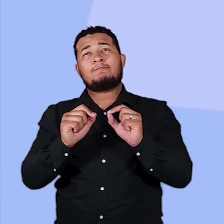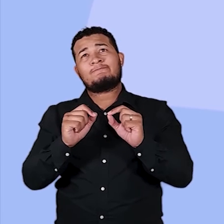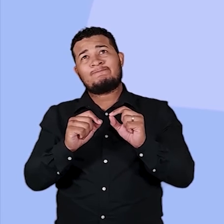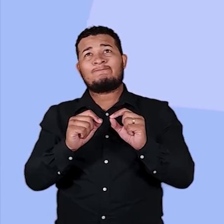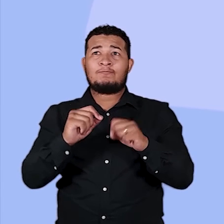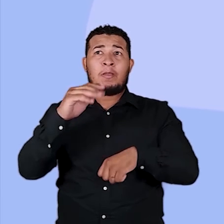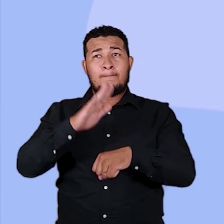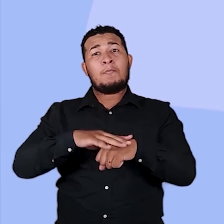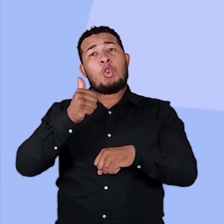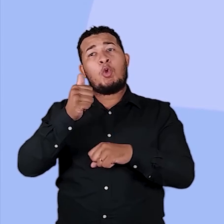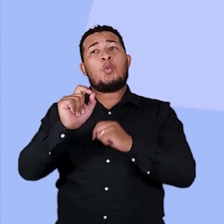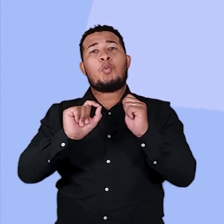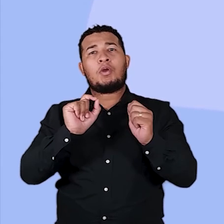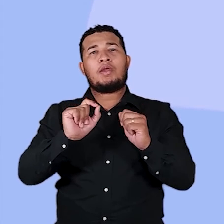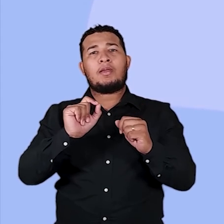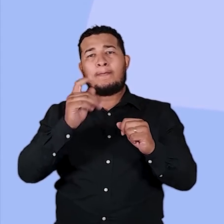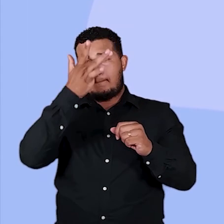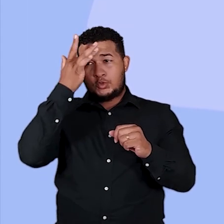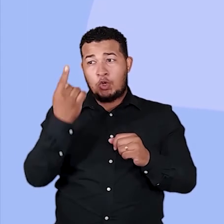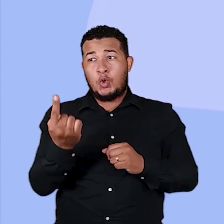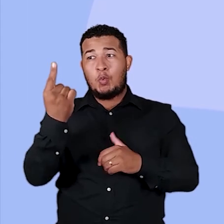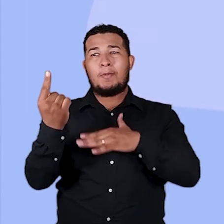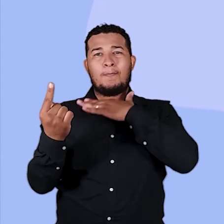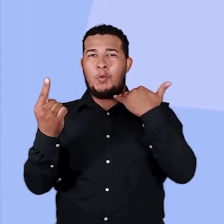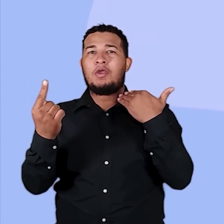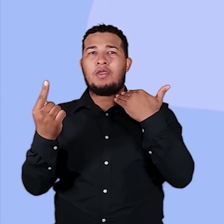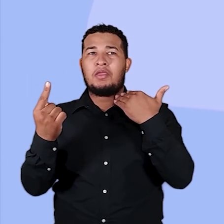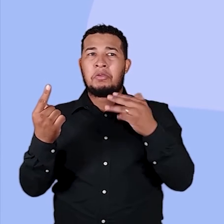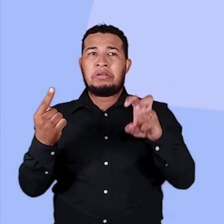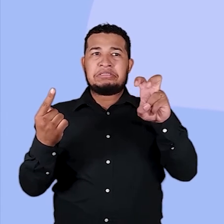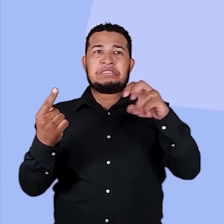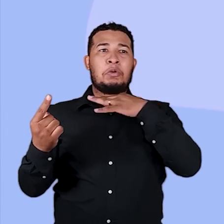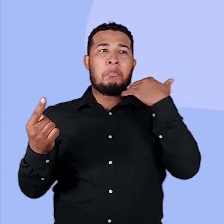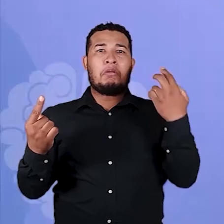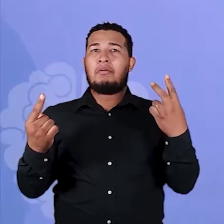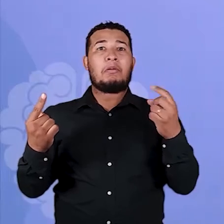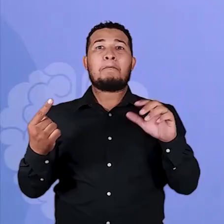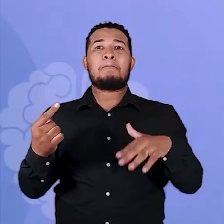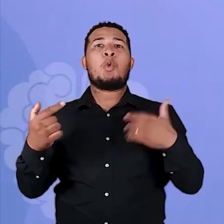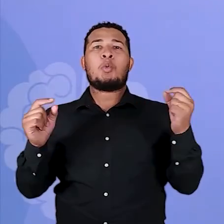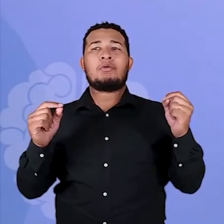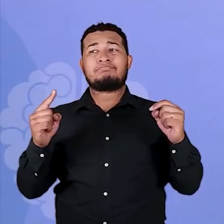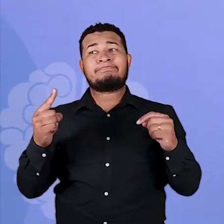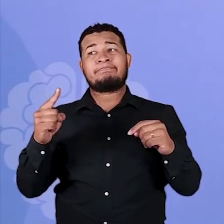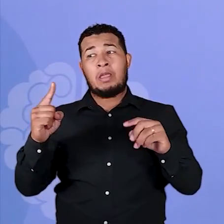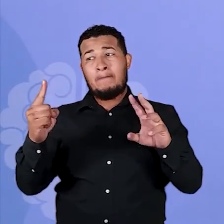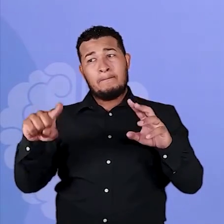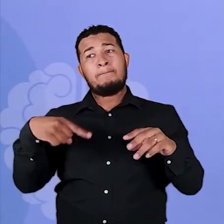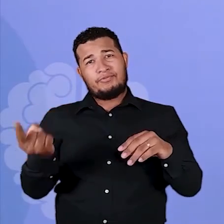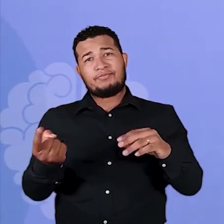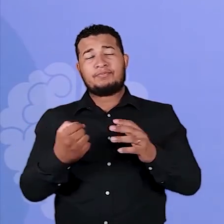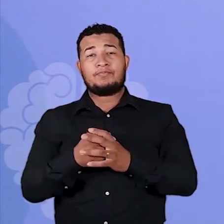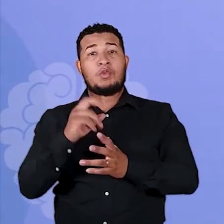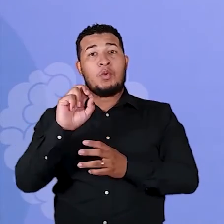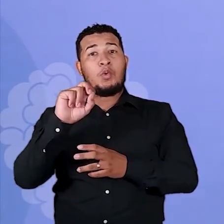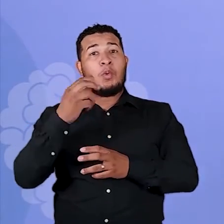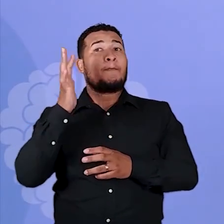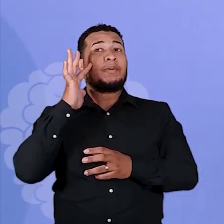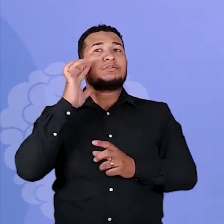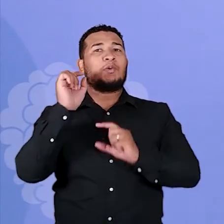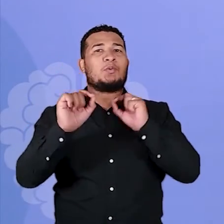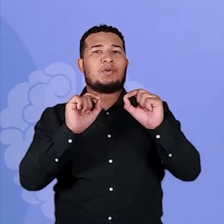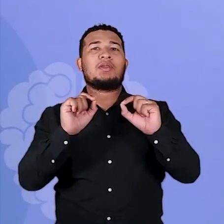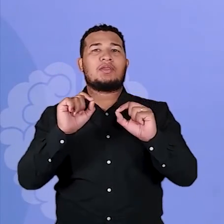pensa, então é melhor que uma pessoa morra do que 5 morrerem. Ou você